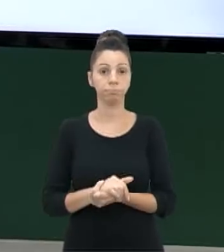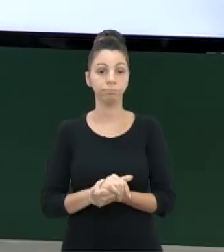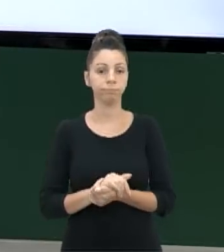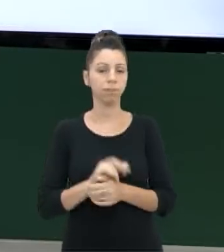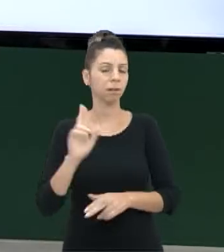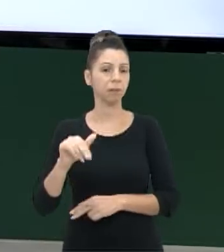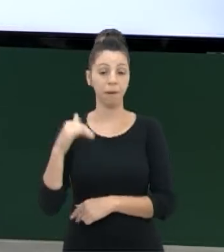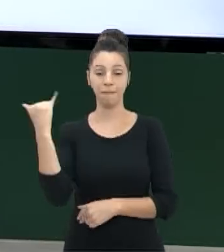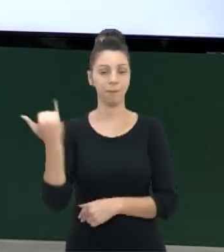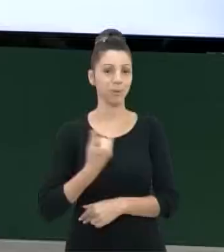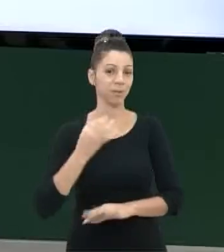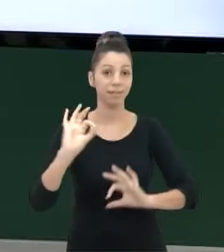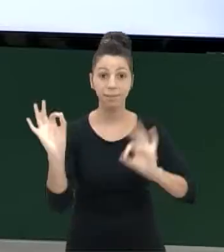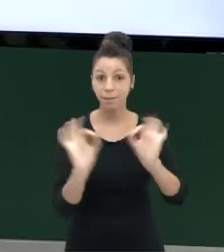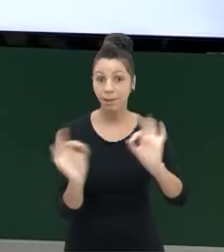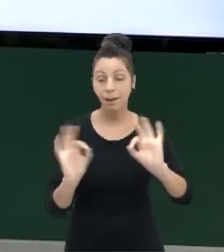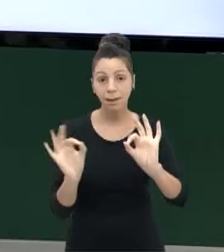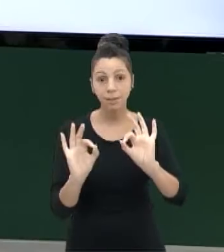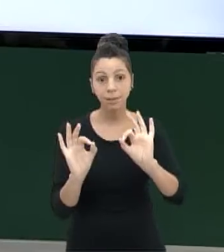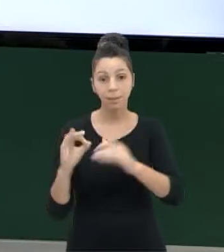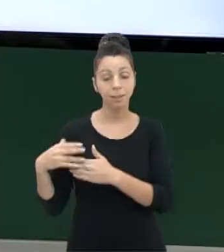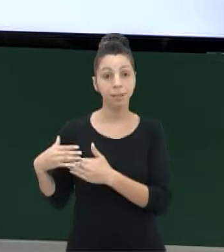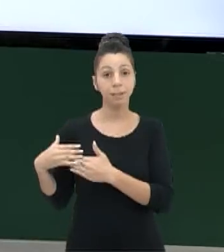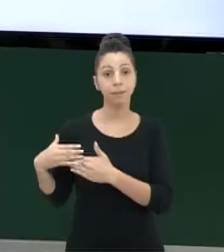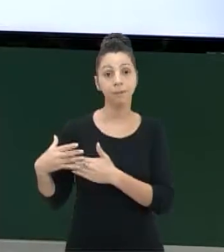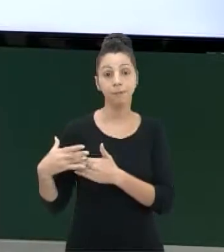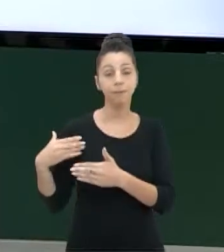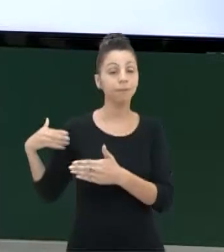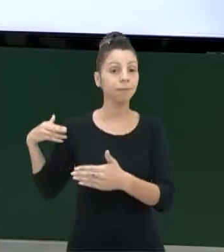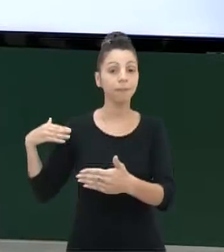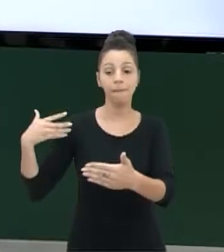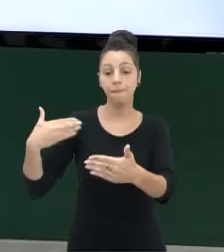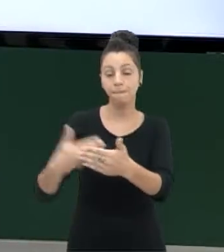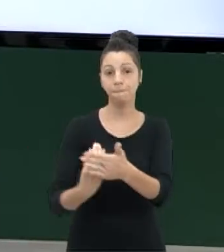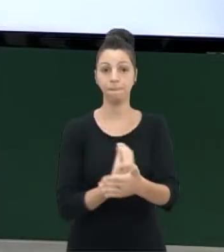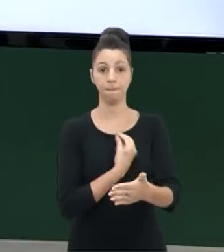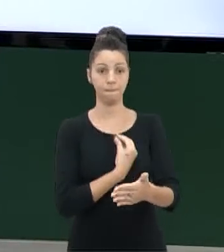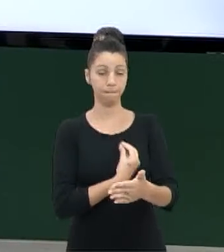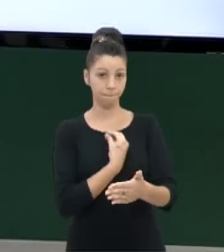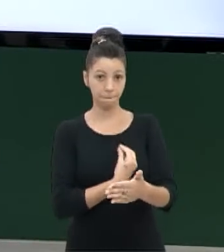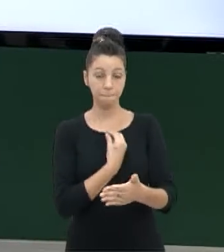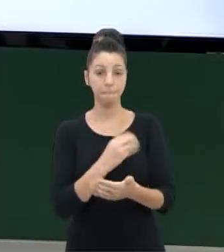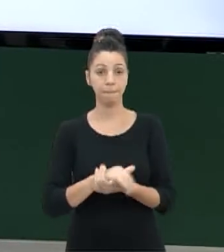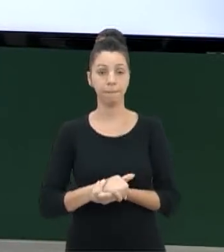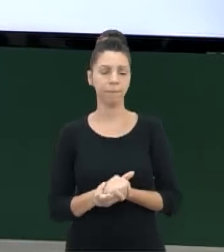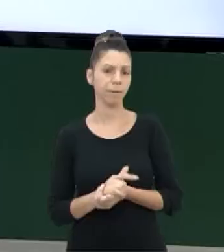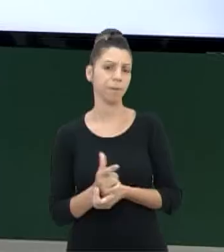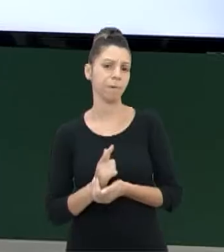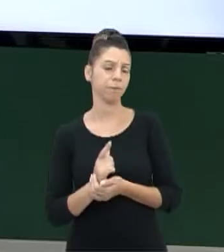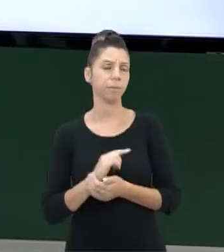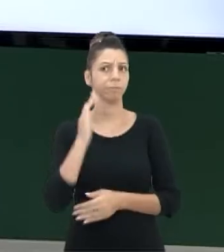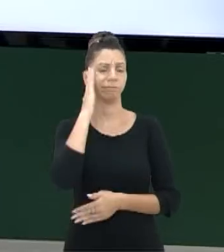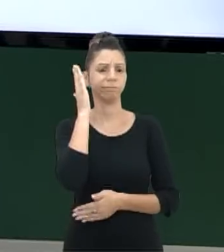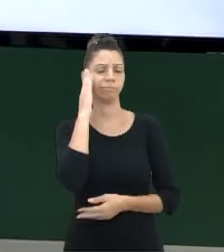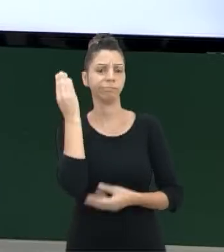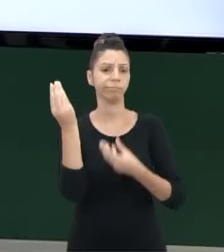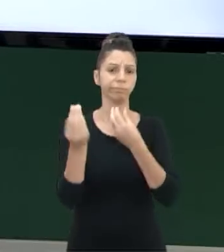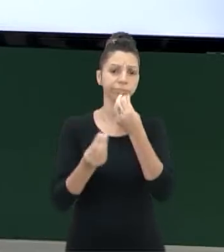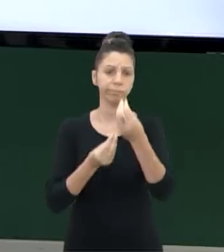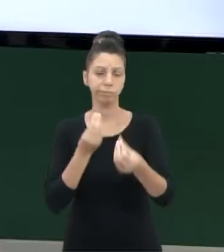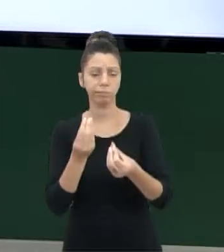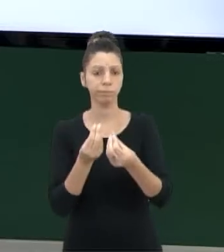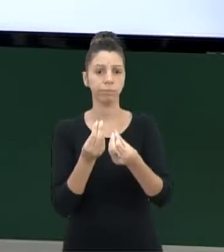Ninguém avisou a gente, né? Acho que durante algum tempo da vida, muitas vezes, a gente não ficou sabendo disso, né? Algumas